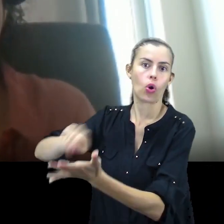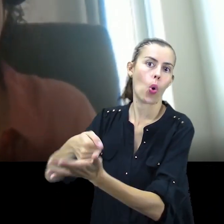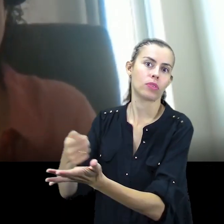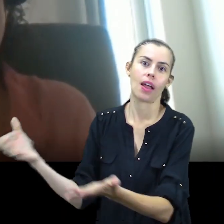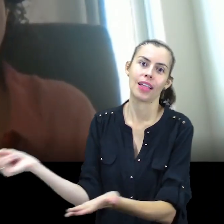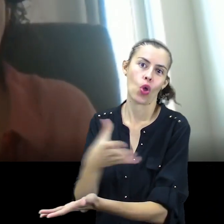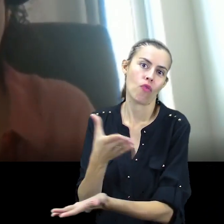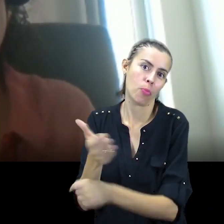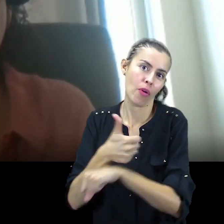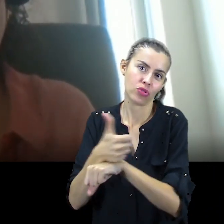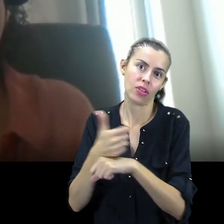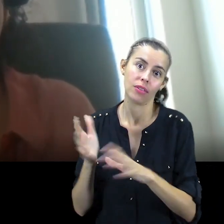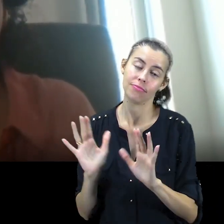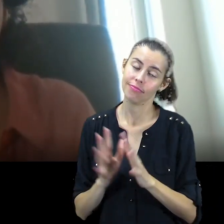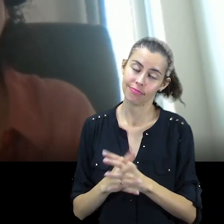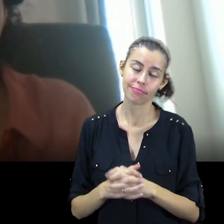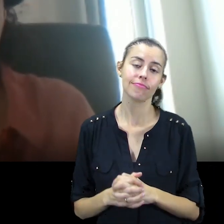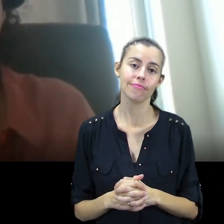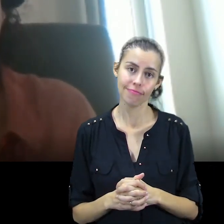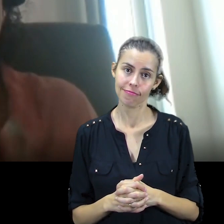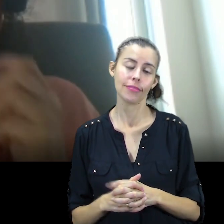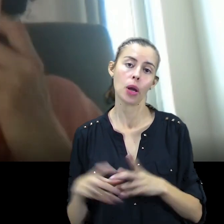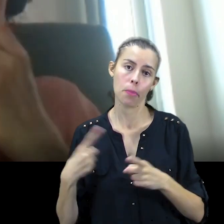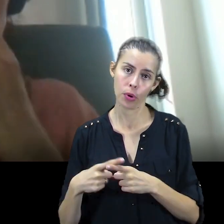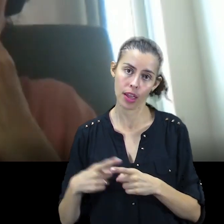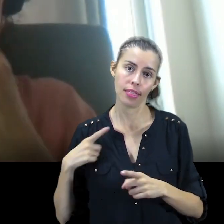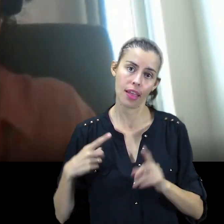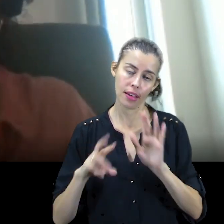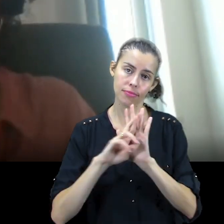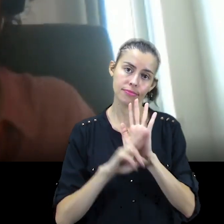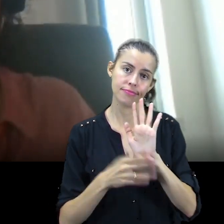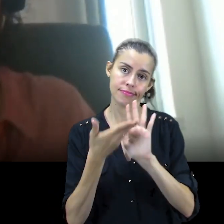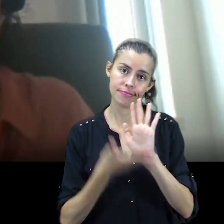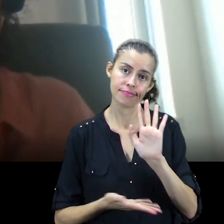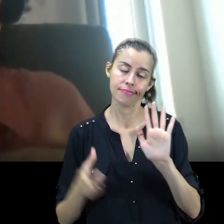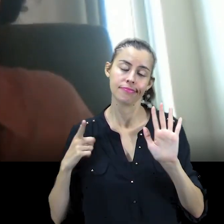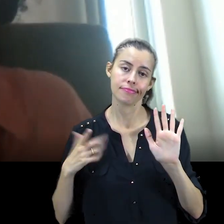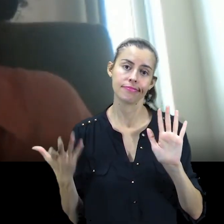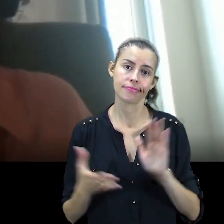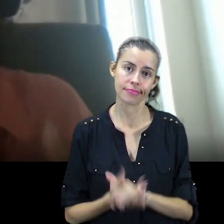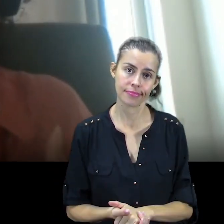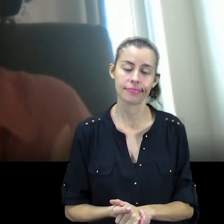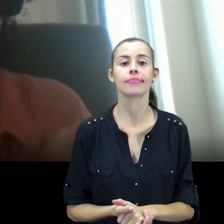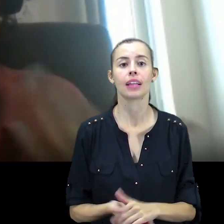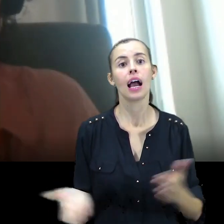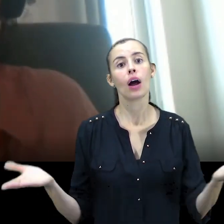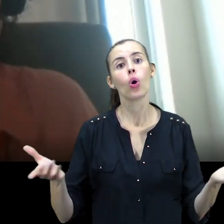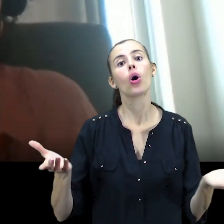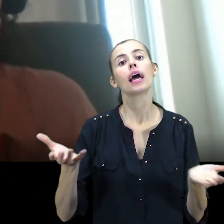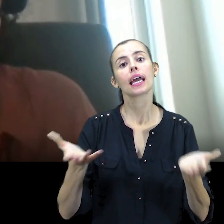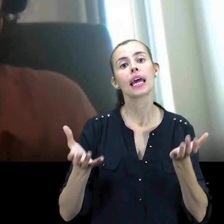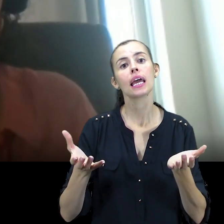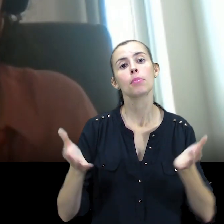barema dos concursos públicos, porque é uma coisa que a gente debate. A gente aprende a